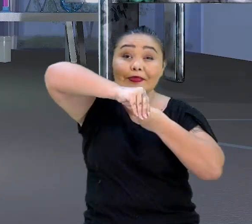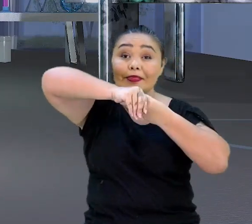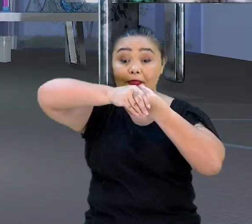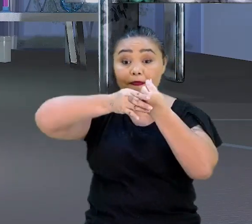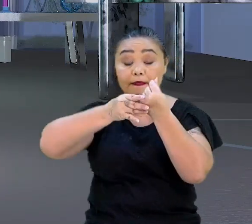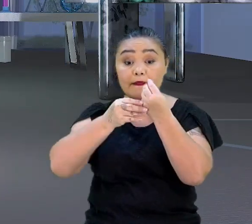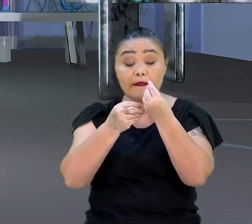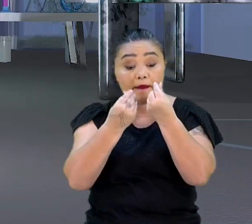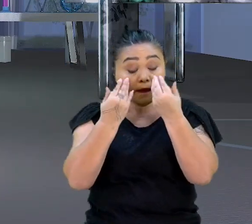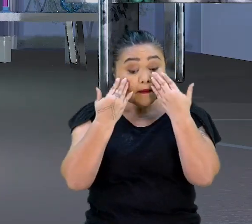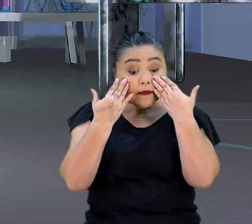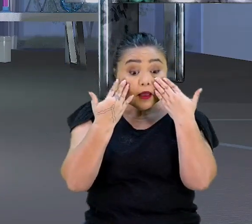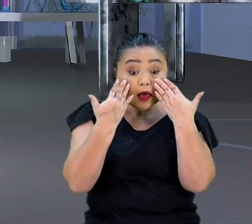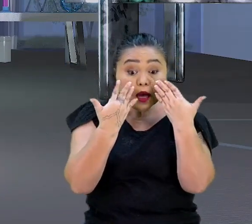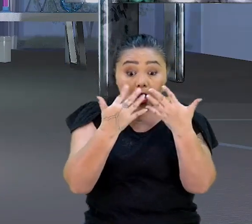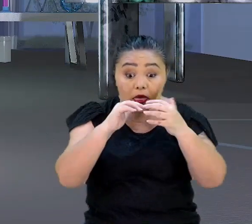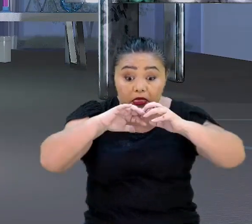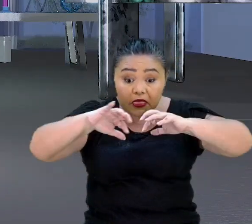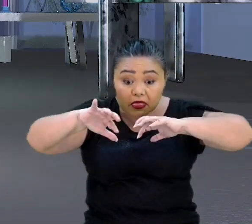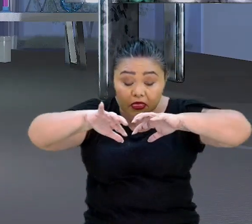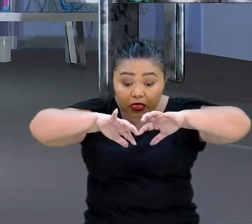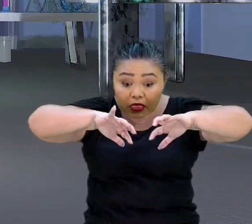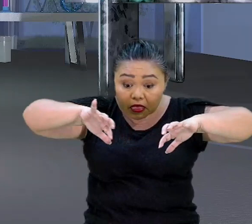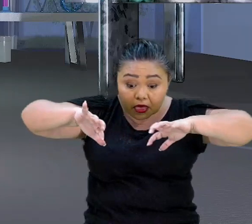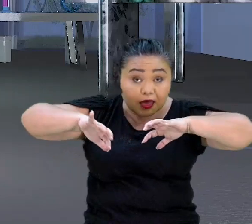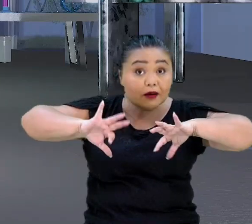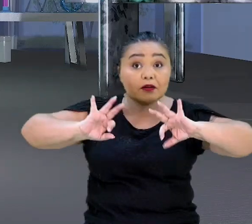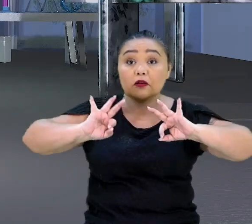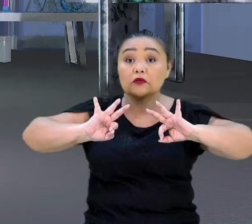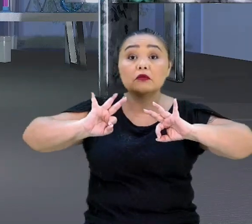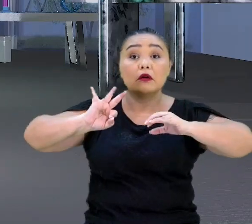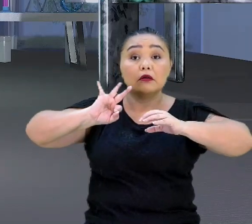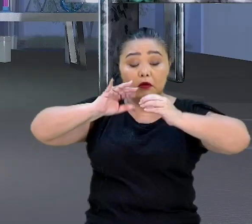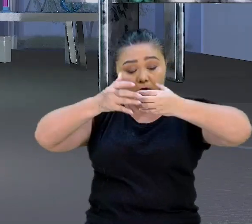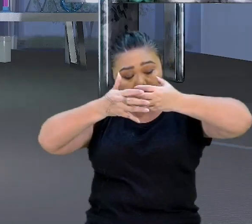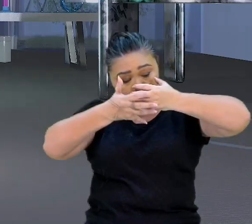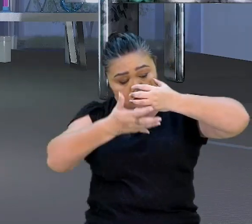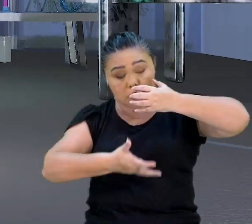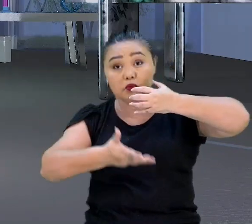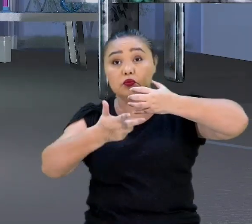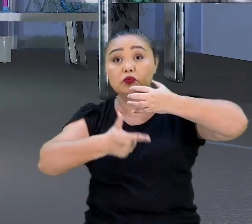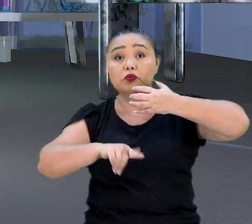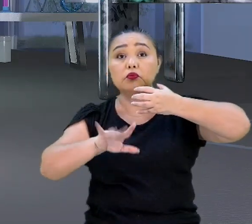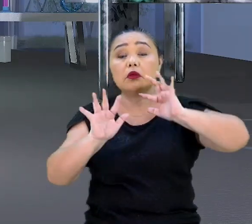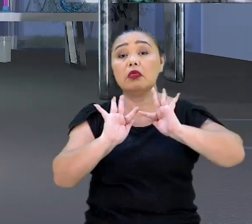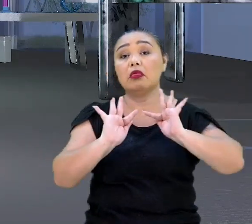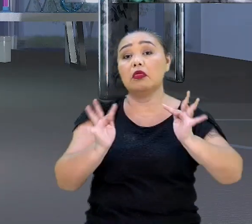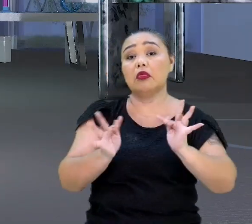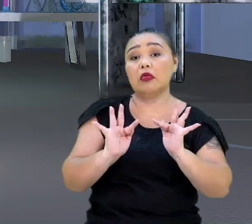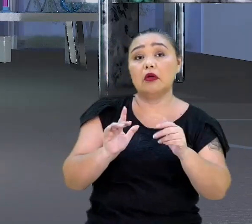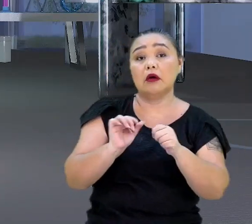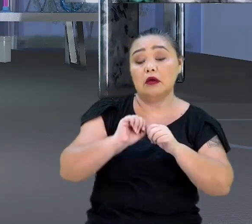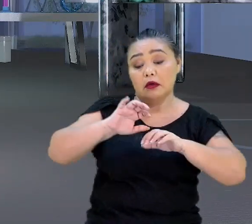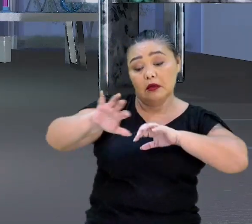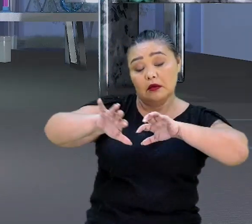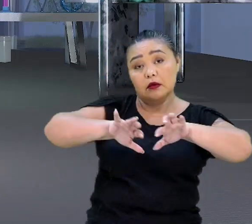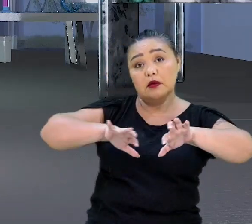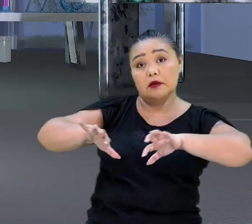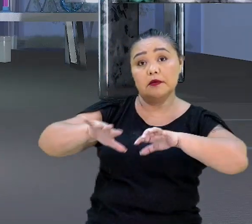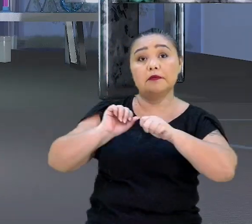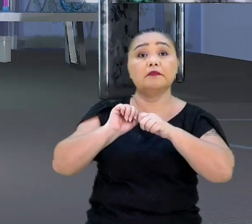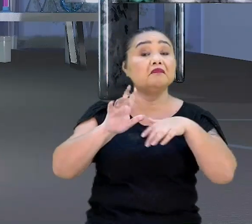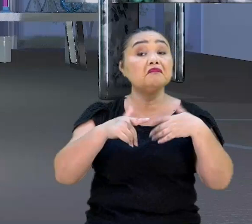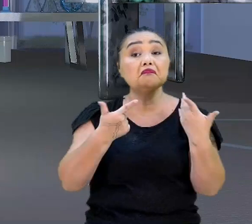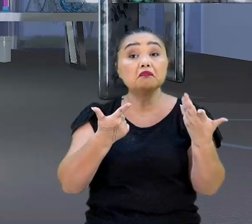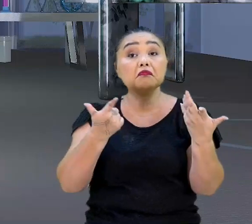gente não consegue separar filtrando ou fazendo processos simples de separação, como a